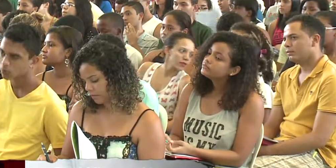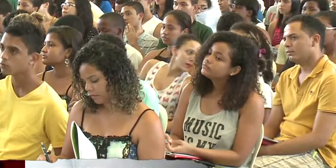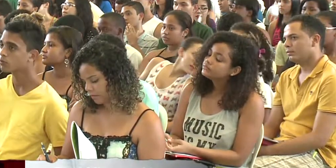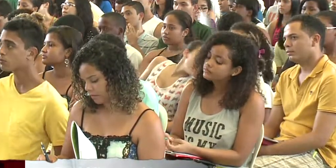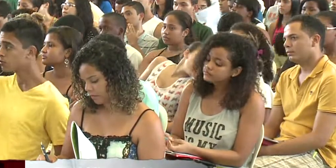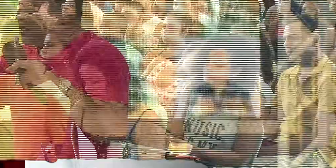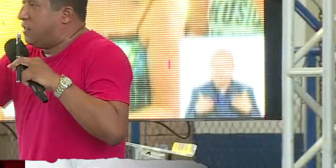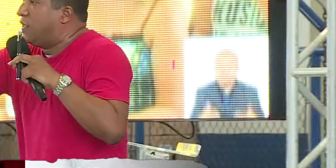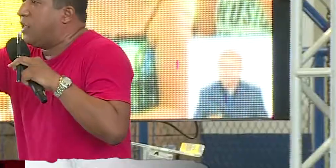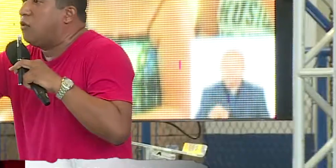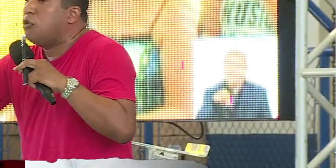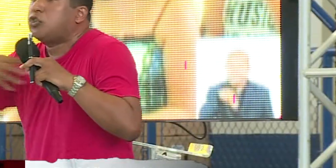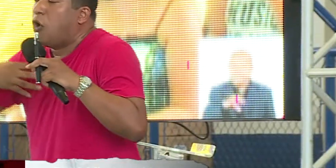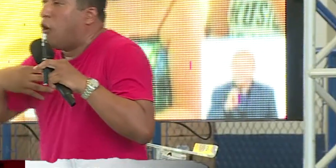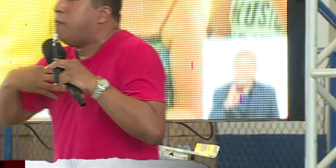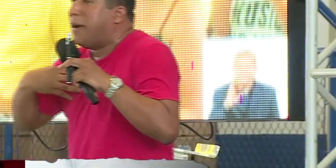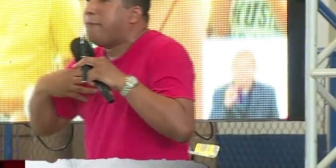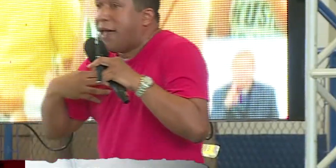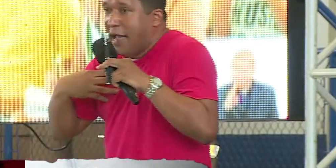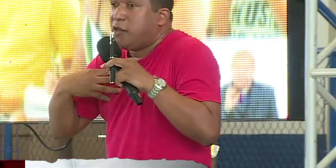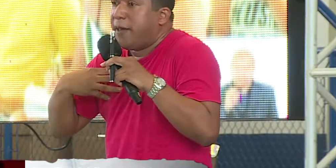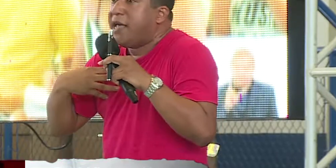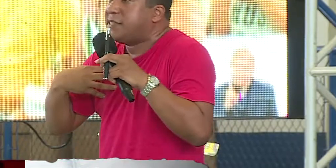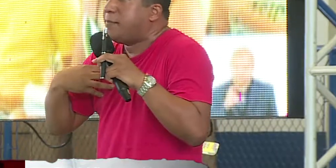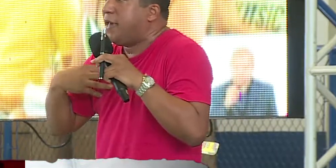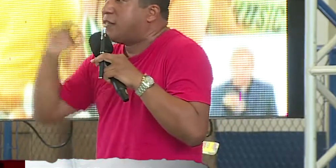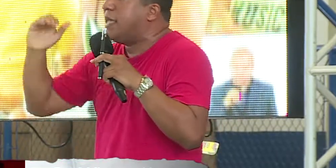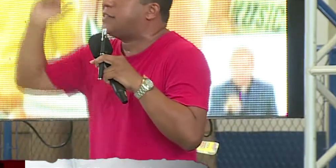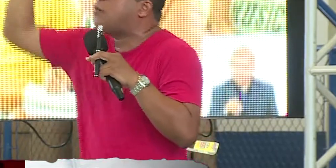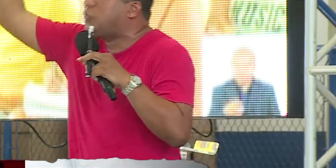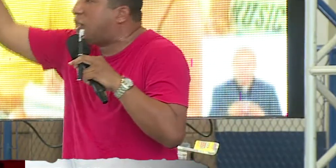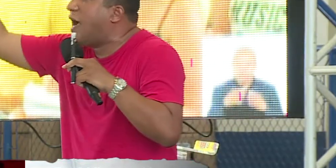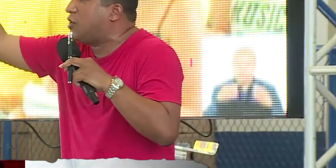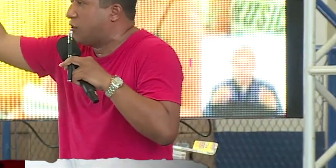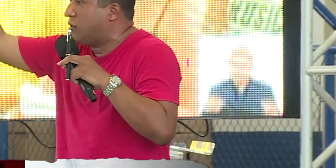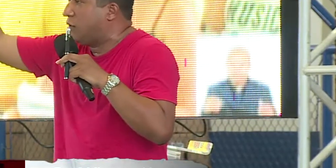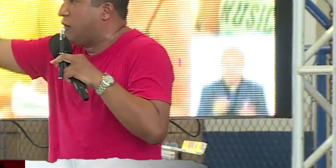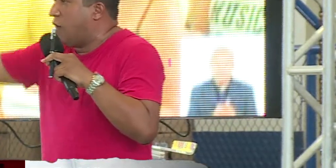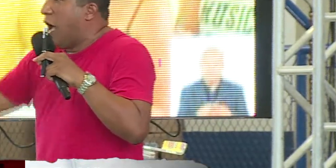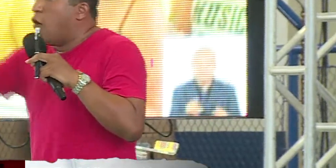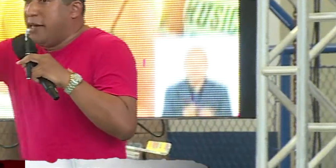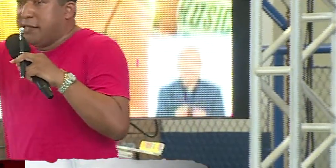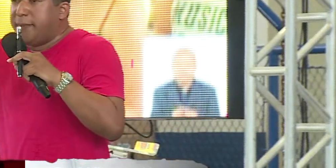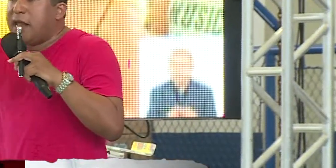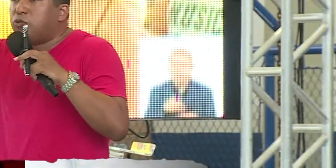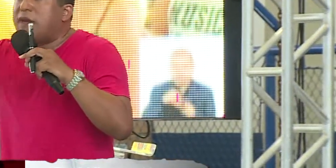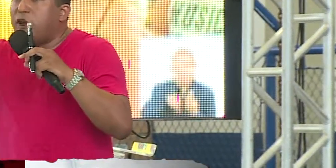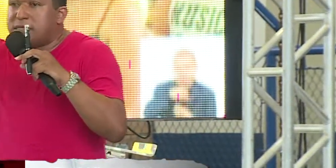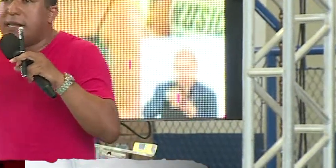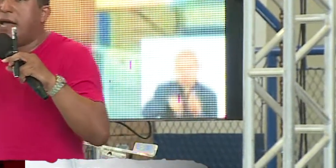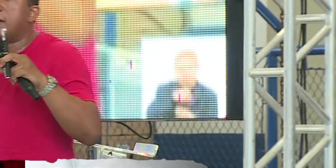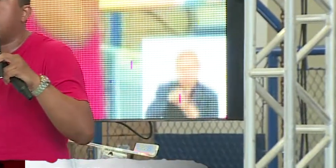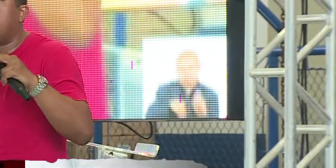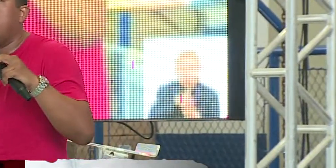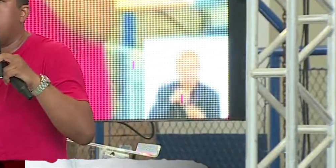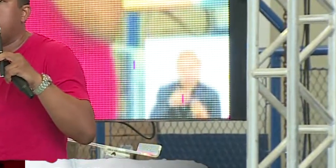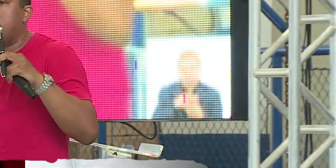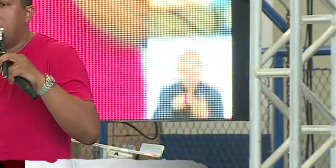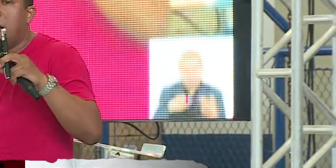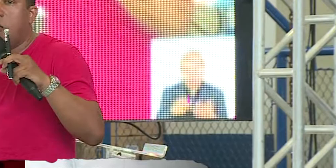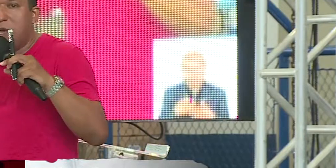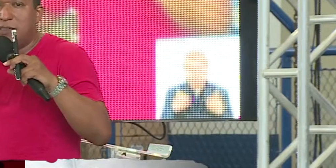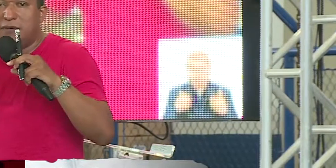muitas substâncias que eu não estou preparado para recebê-las nessa quantidade. Aumenta a temperatura, a velocidade da reação o